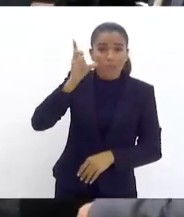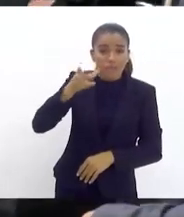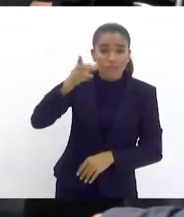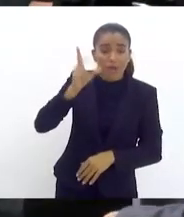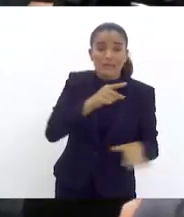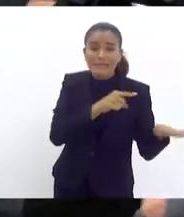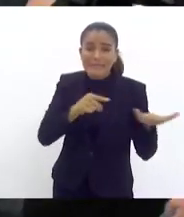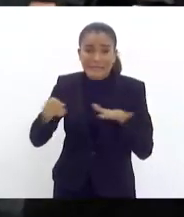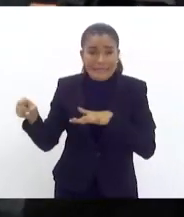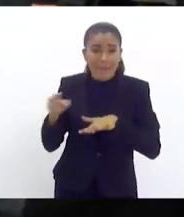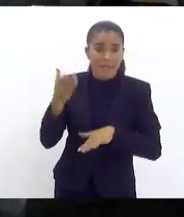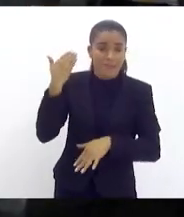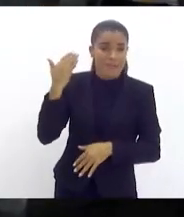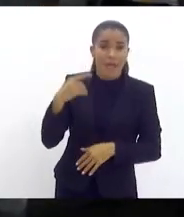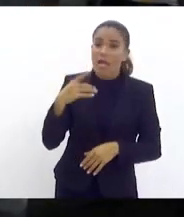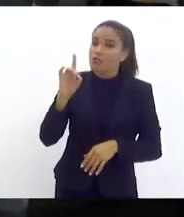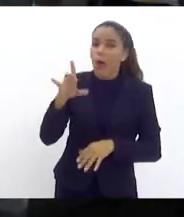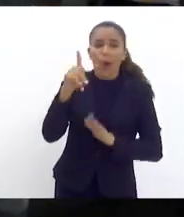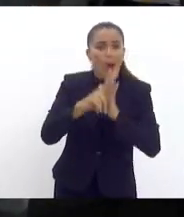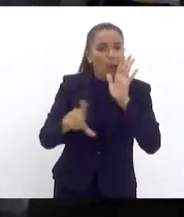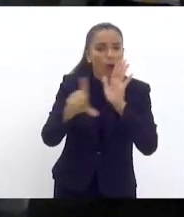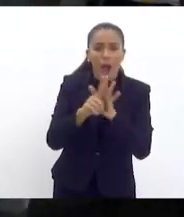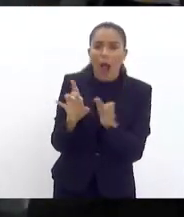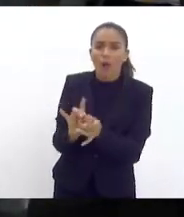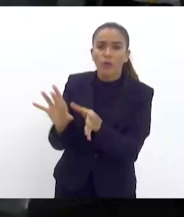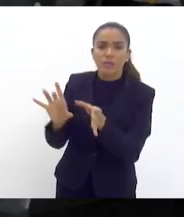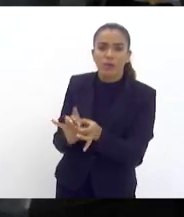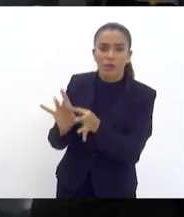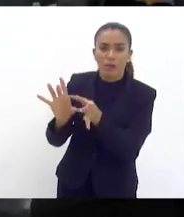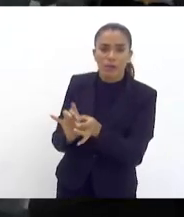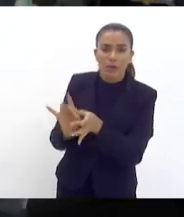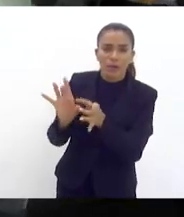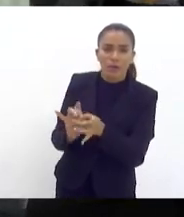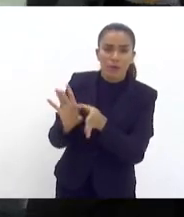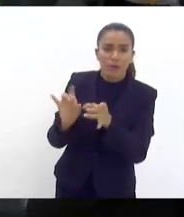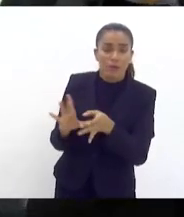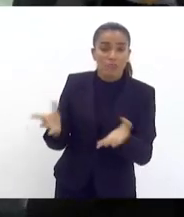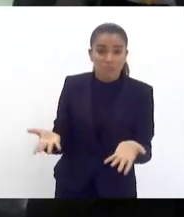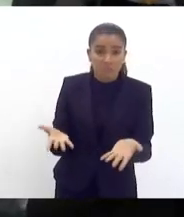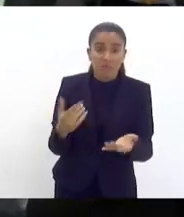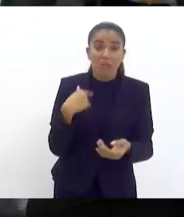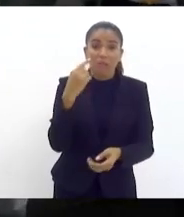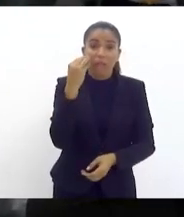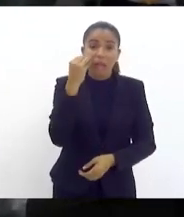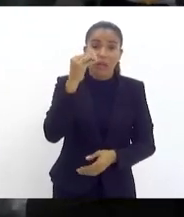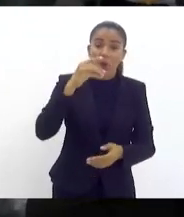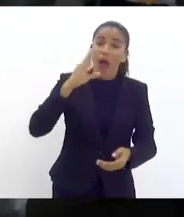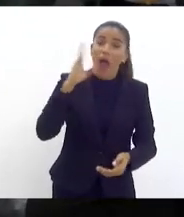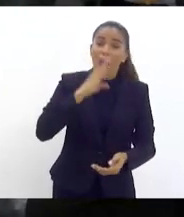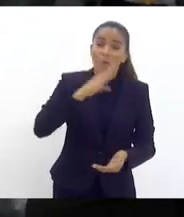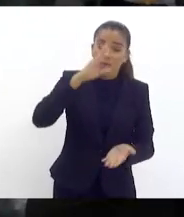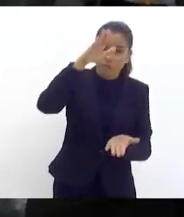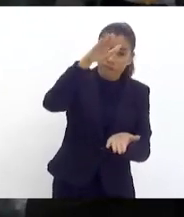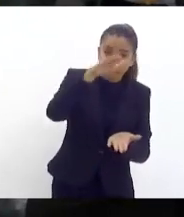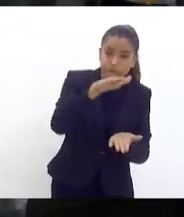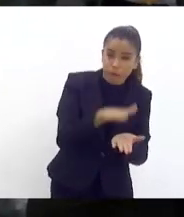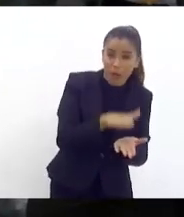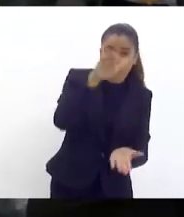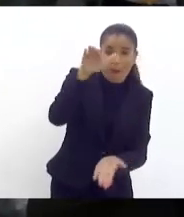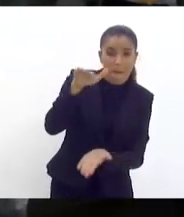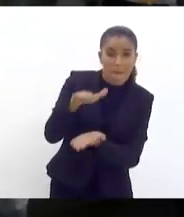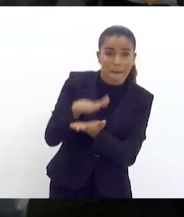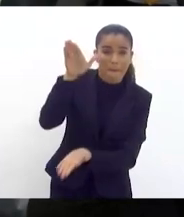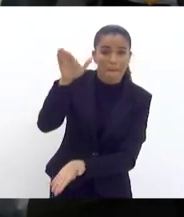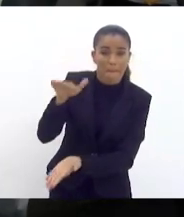passada, é só projeto autorizativo o tempo inteiro. No momento que a gente está discutindo o volume, tentando dar celeridade às matérias da pauta,